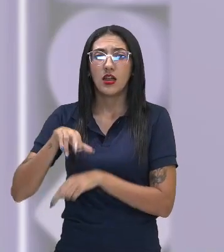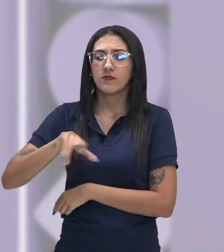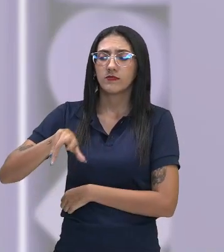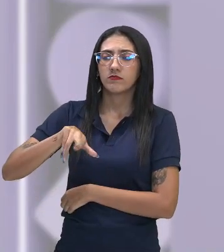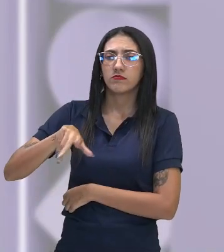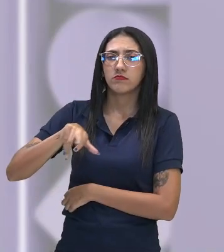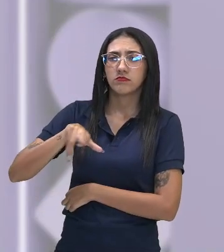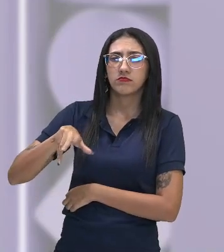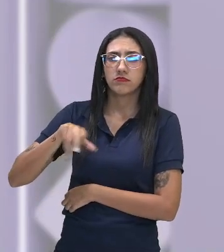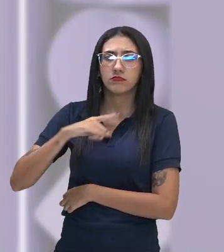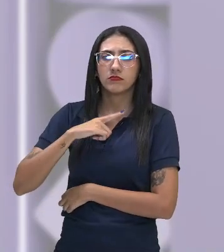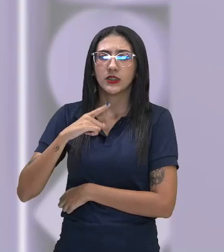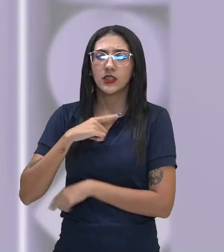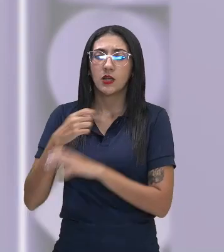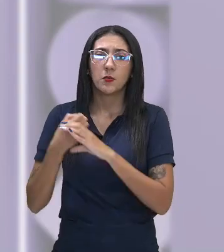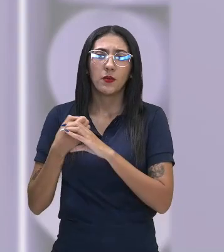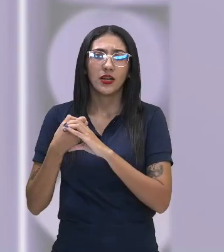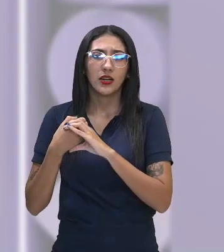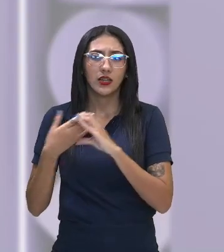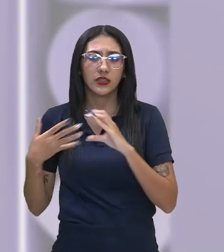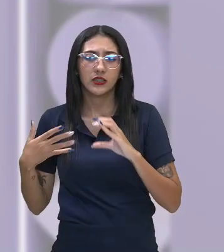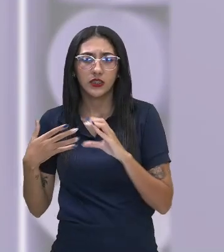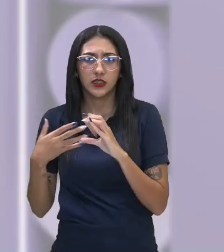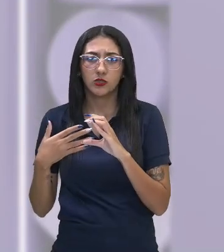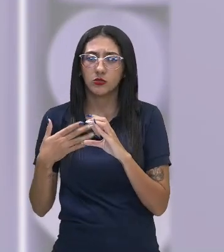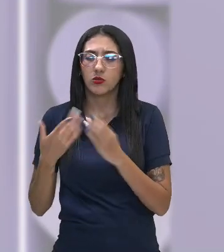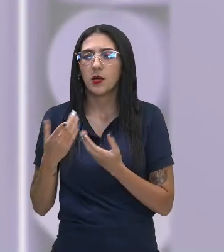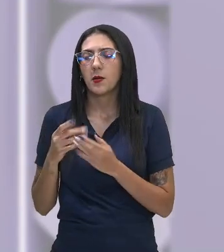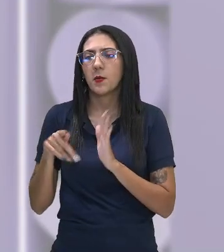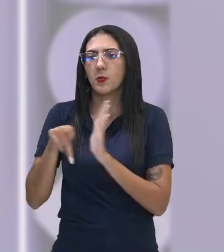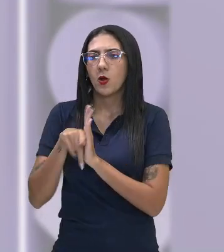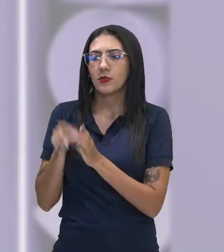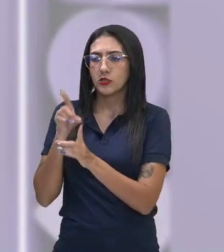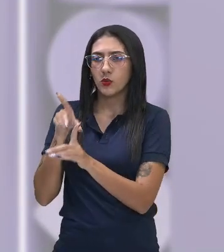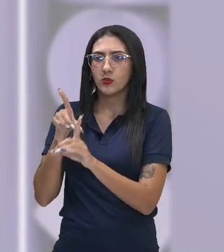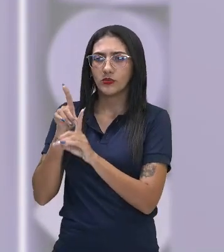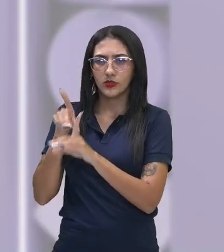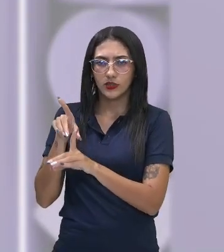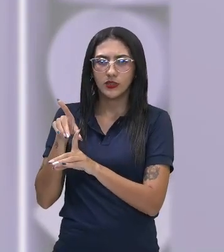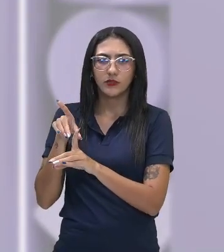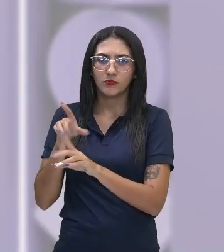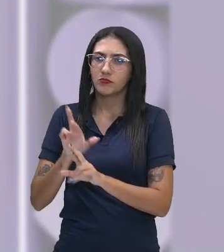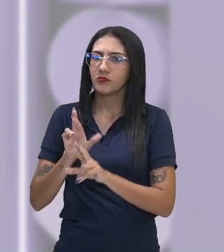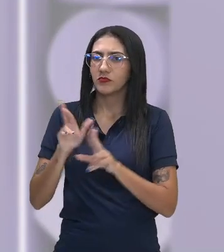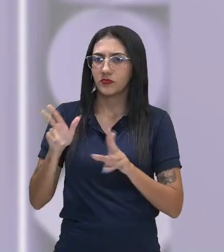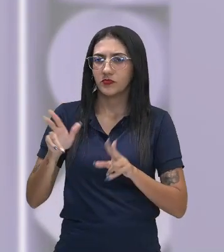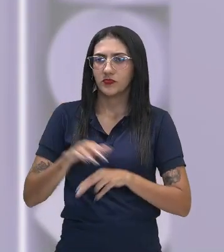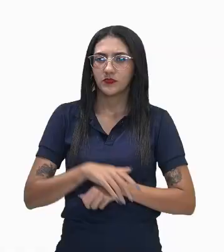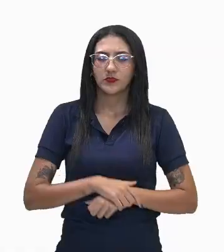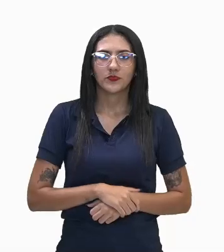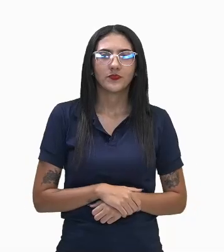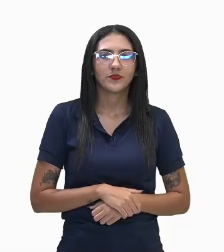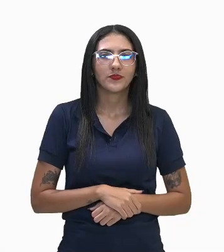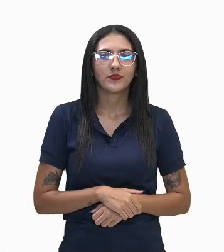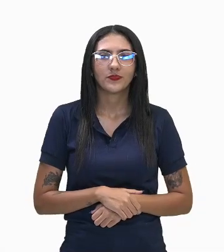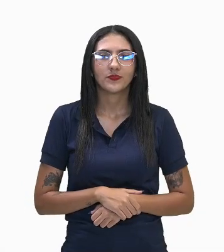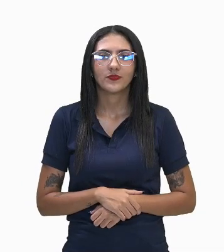tem um aspecto dogmático naquela comunidade, ok? Vamos continuar então?